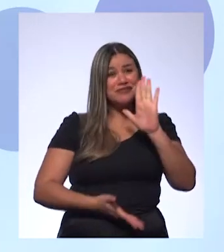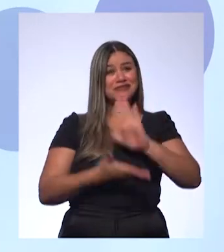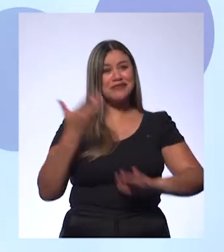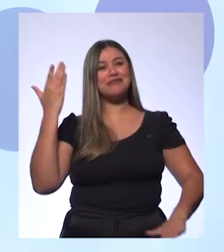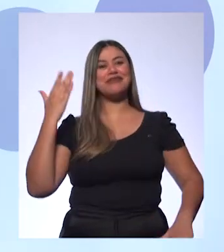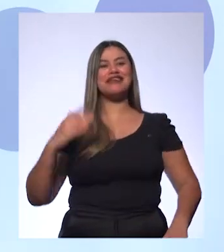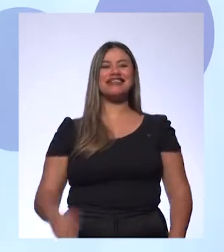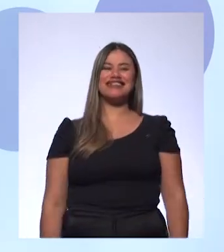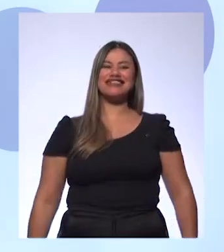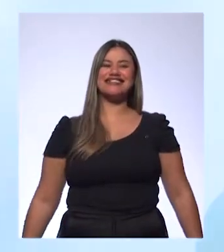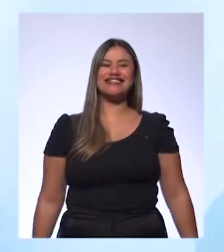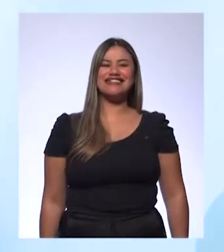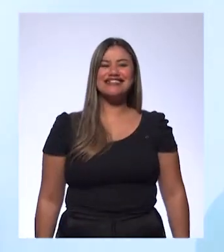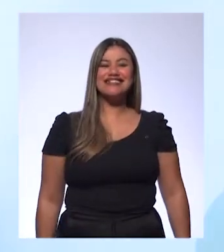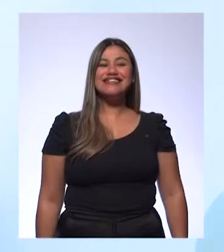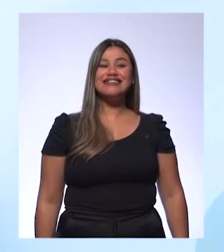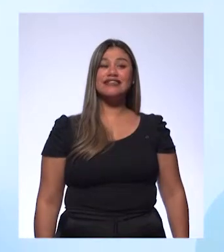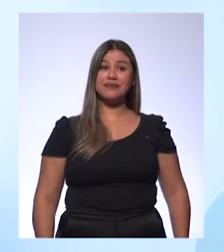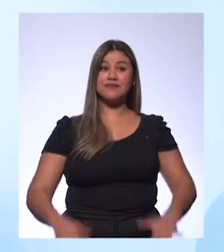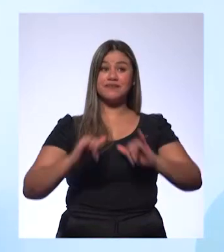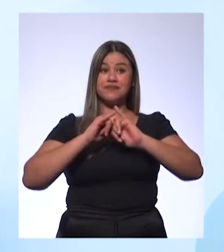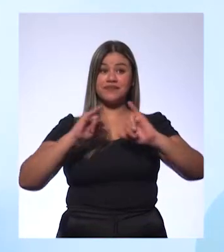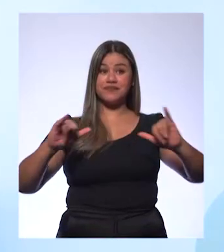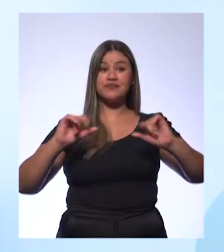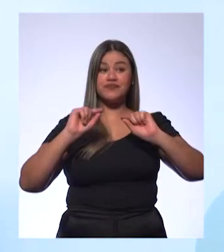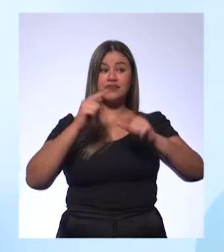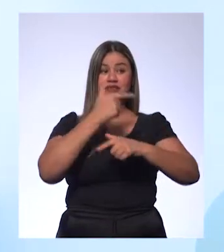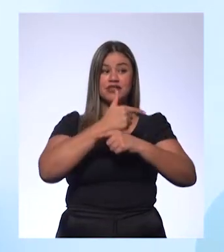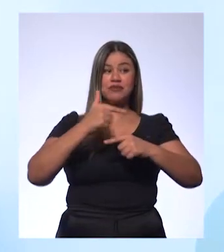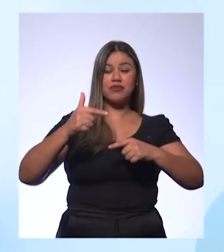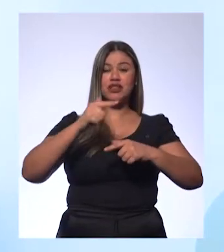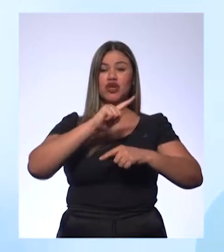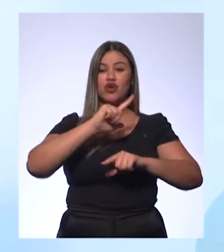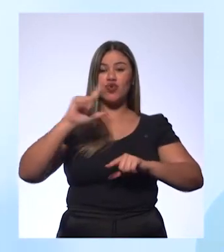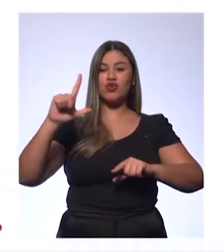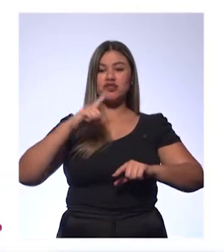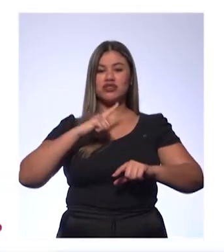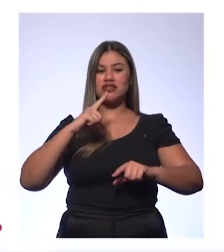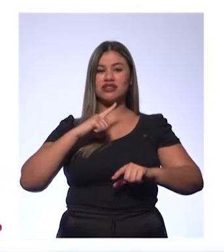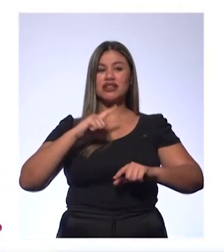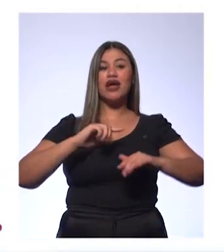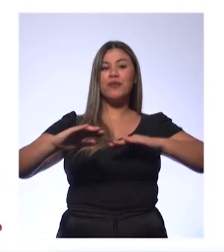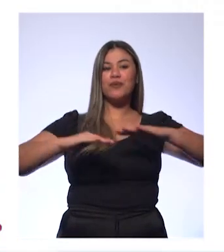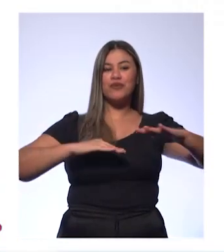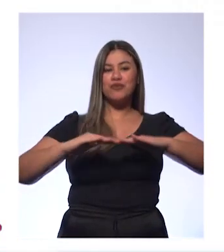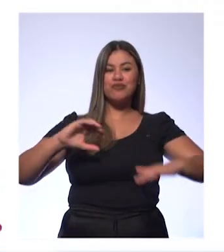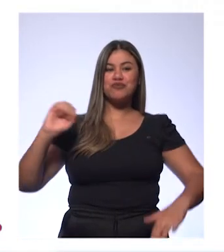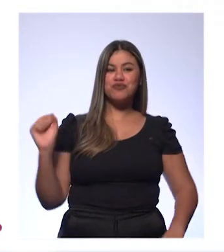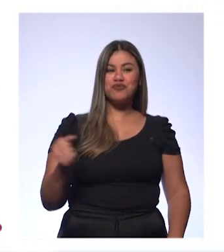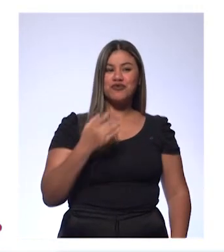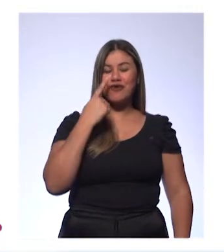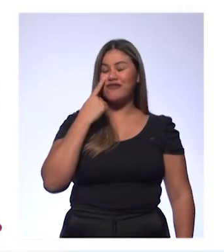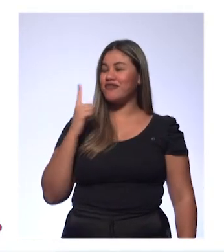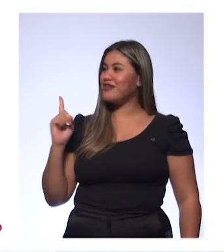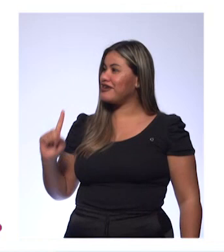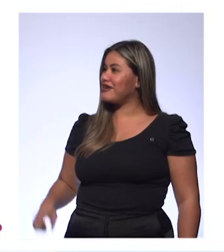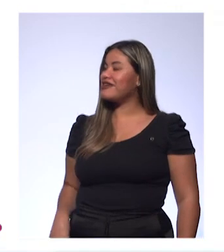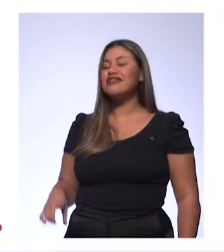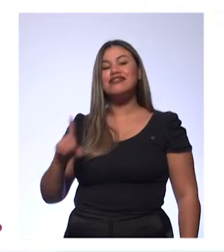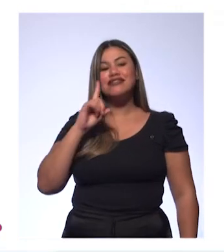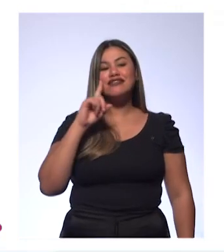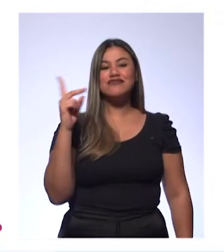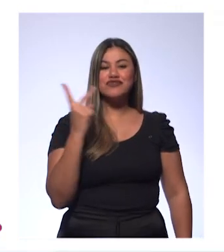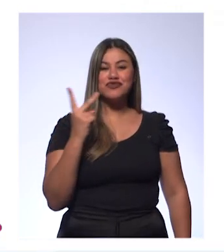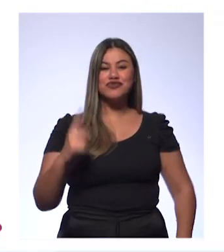lá. Então, e assim, a gente tem um recadinho. Na semana que vem, nós teremos aí a semana do Movimento Inova, que será no dia 22/10